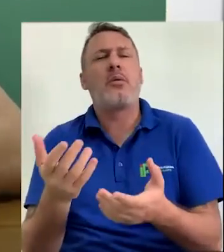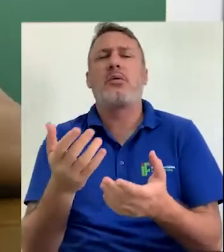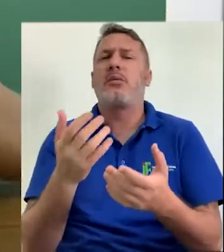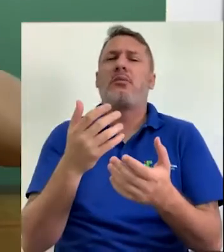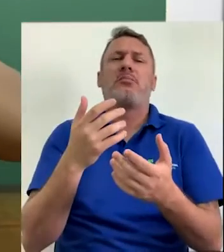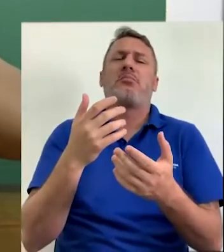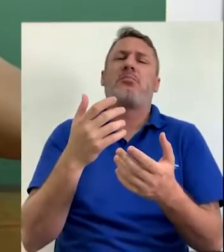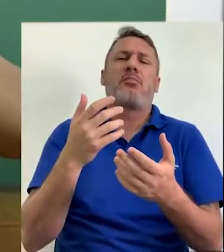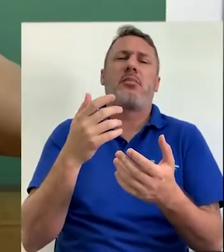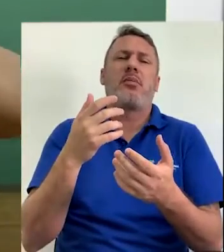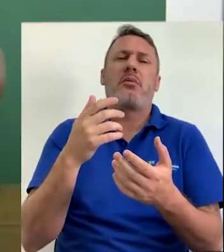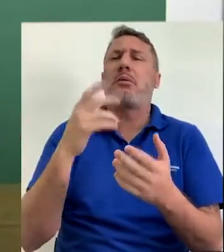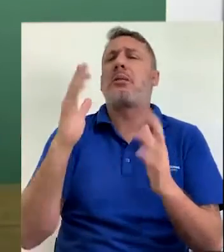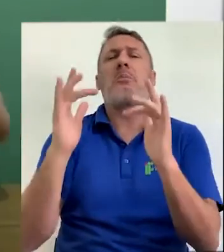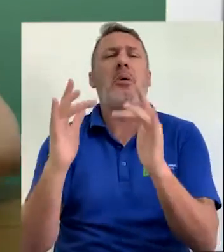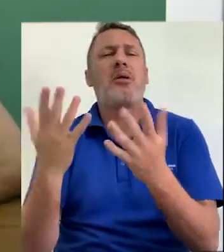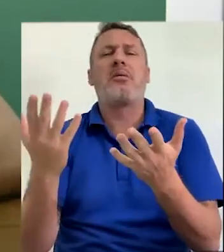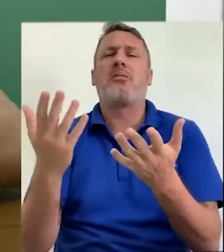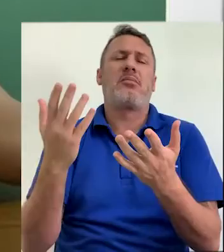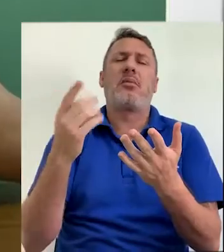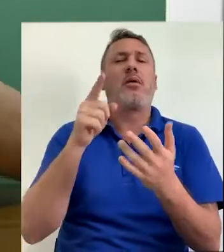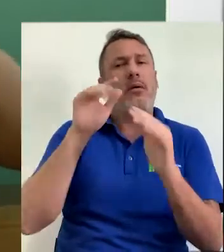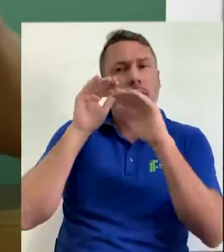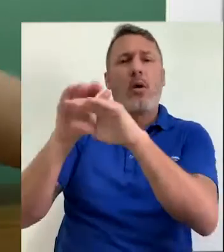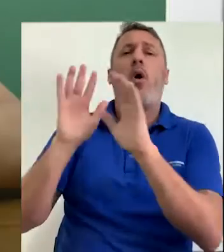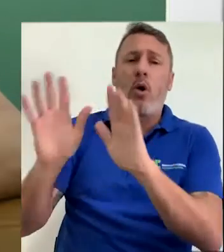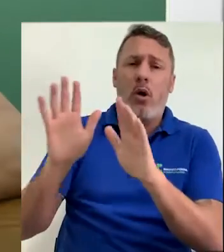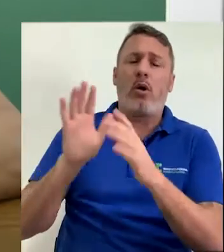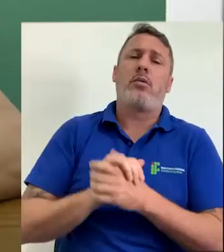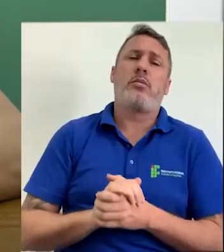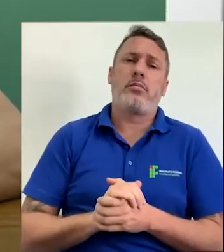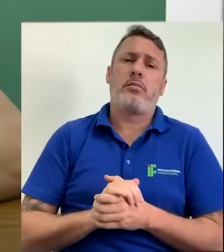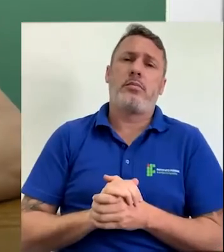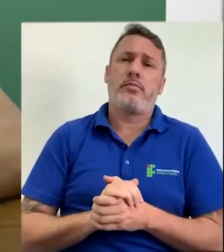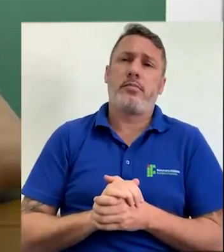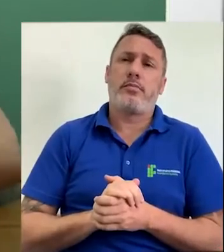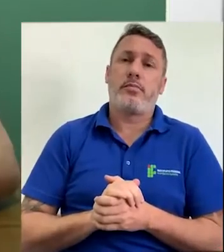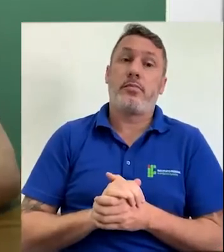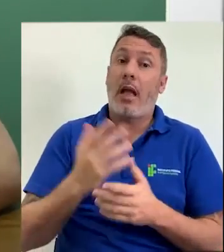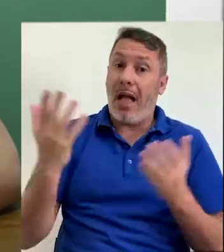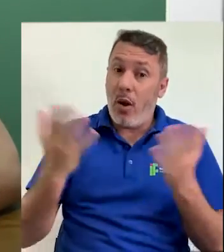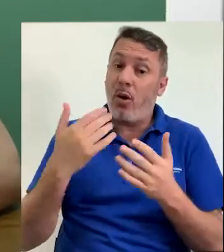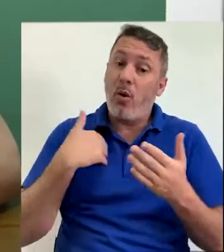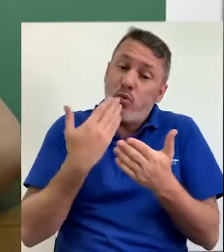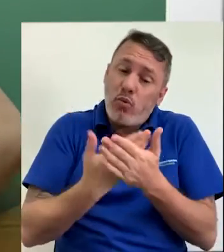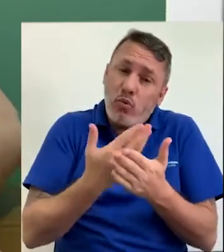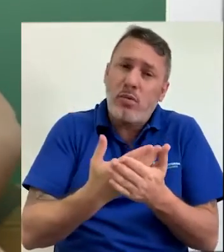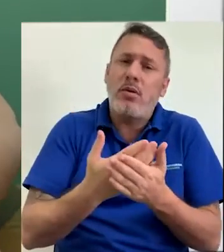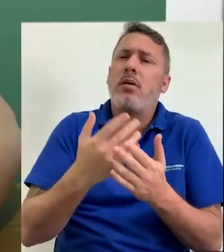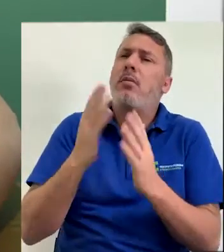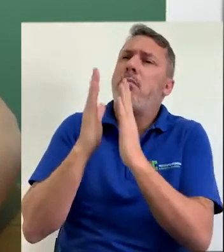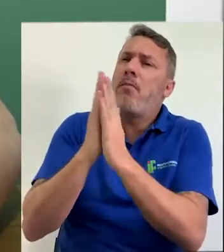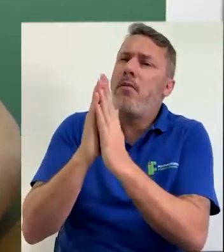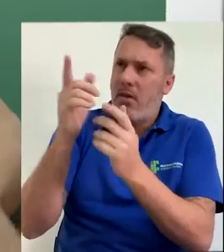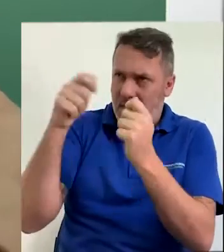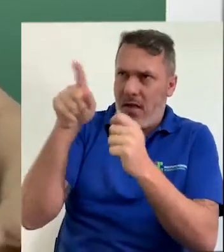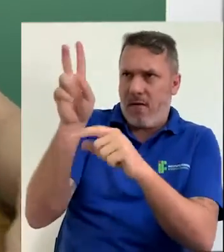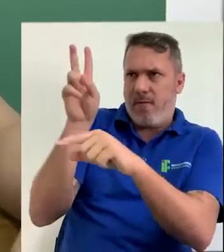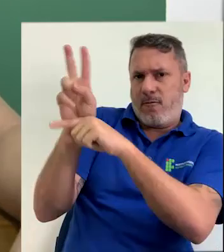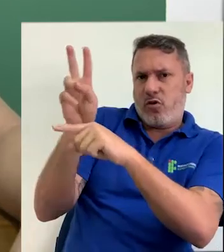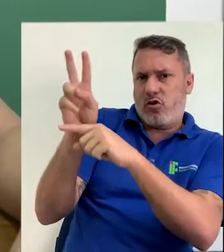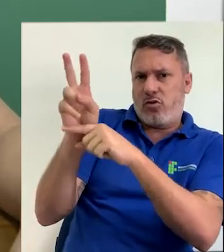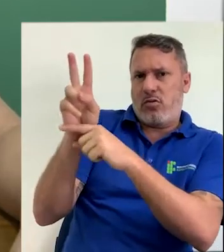esposa, para o seu namorado e fala assim, olha, eu vou estudar agora. Tem como você ficar